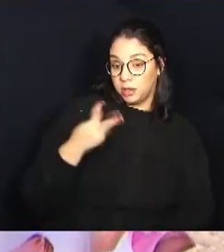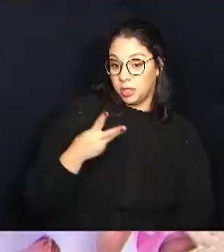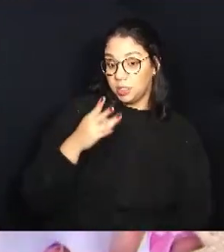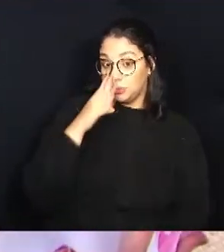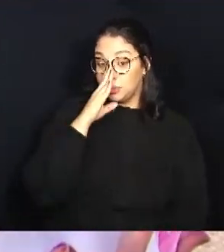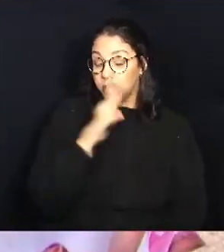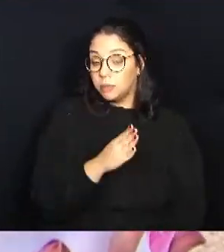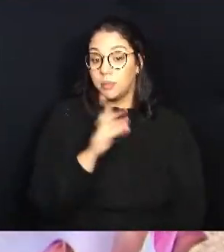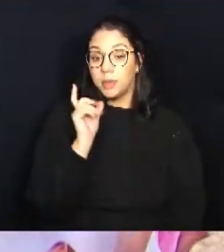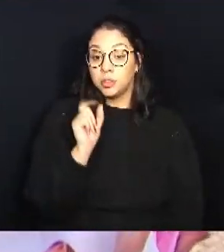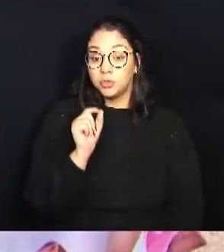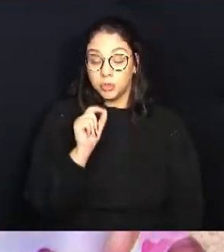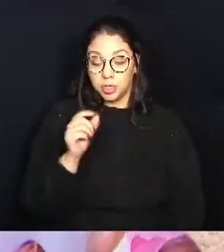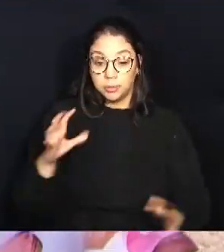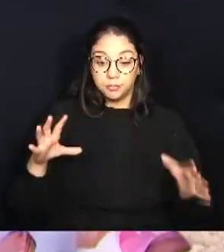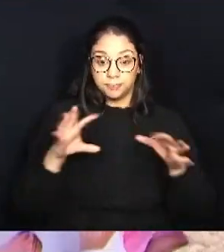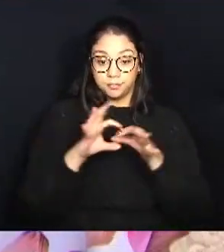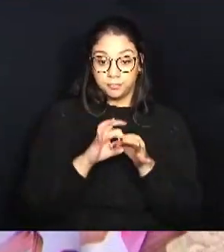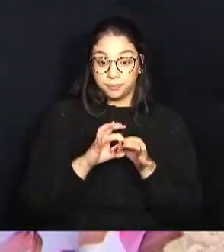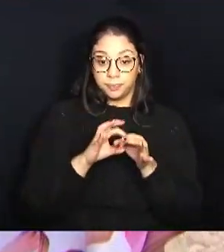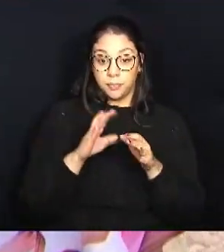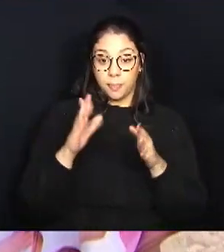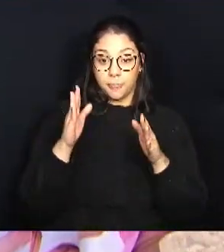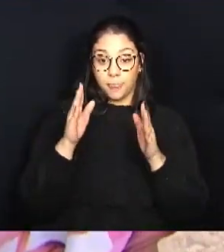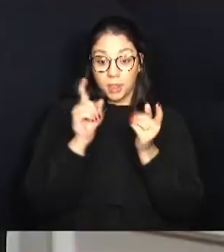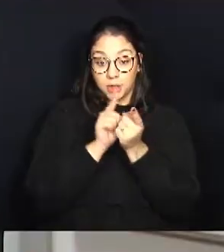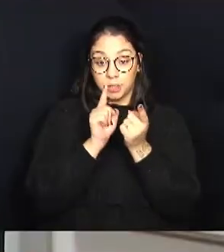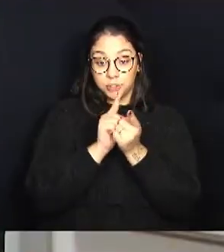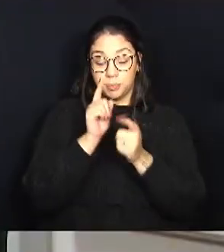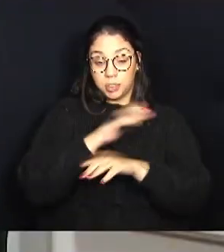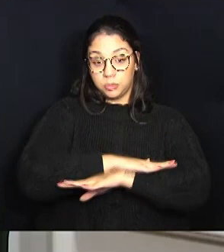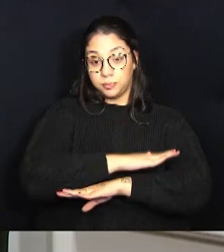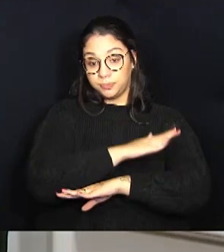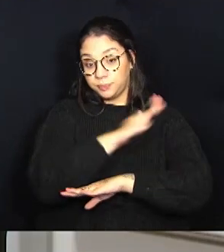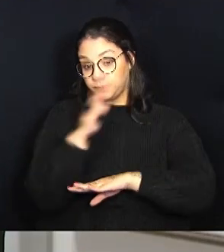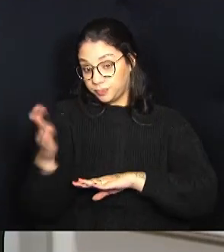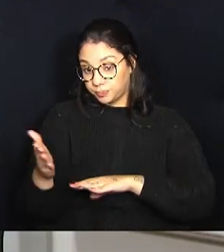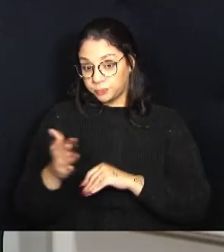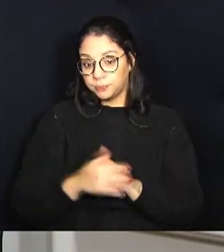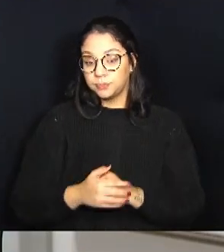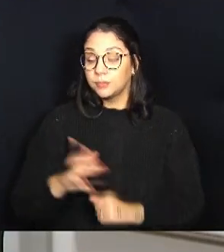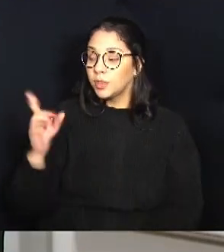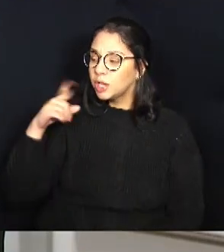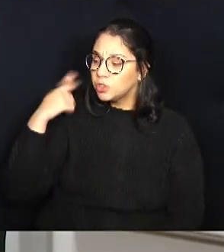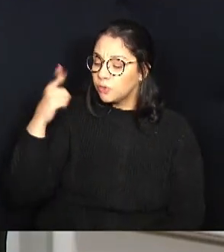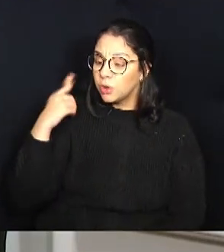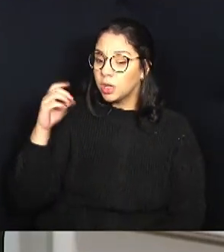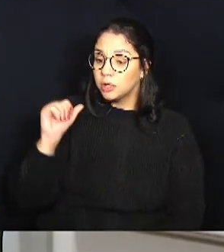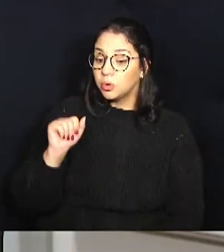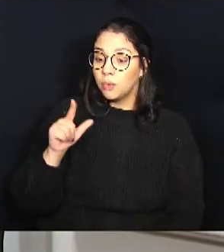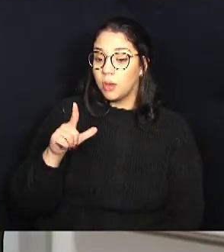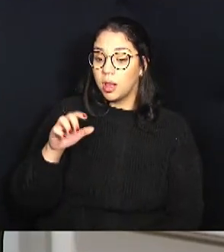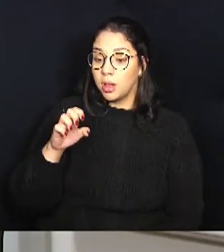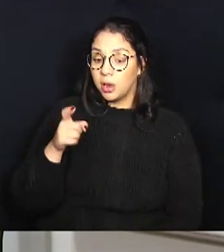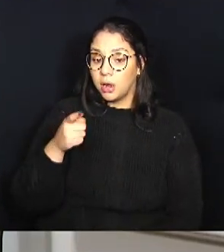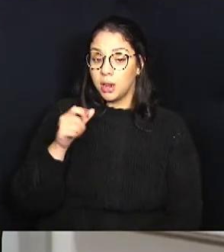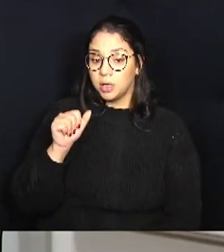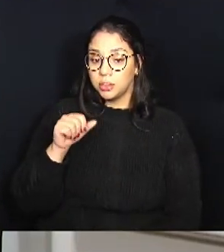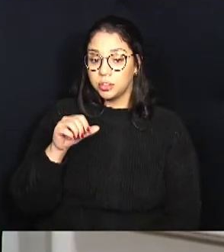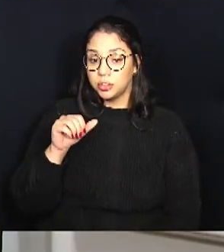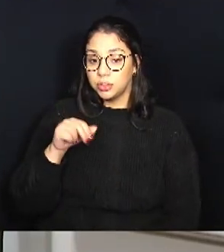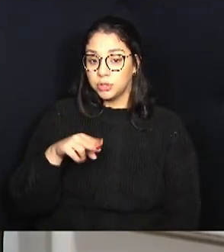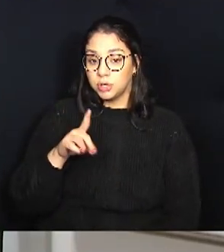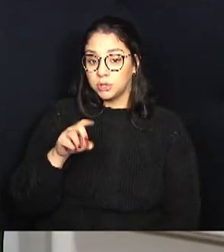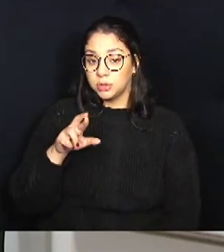atendimento integral nas creches, né, junto com os professores. Para o advogado Alexandre Mandel, o município está